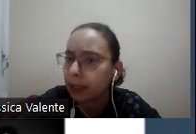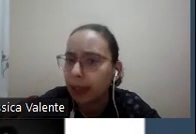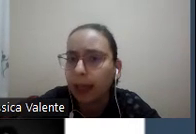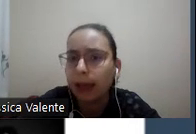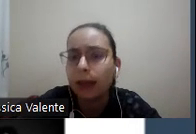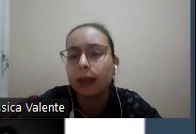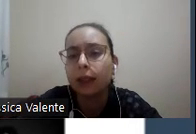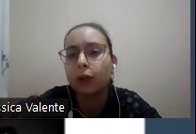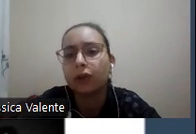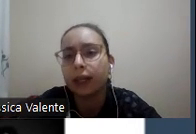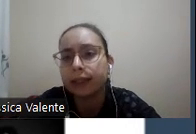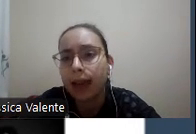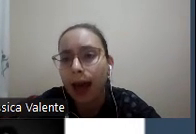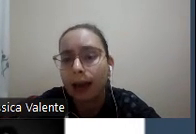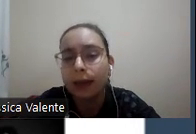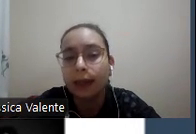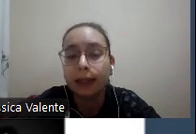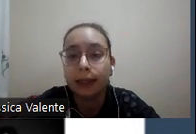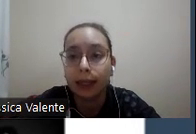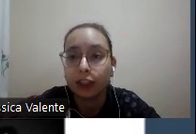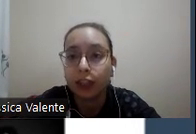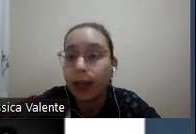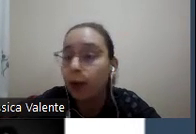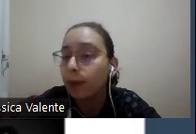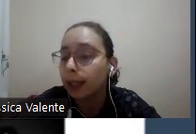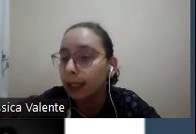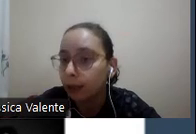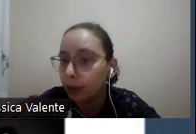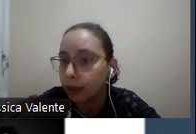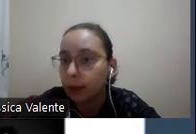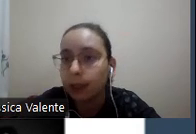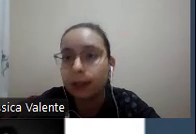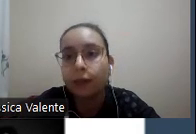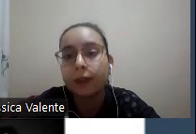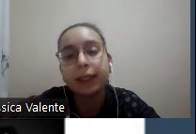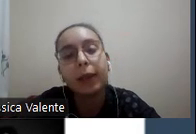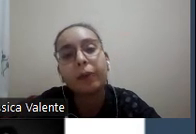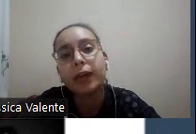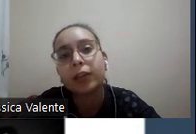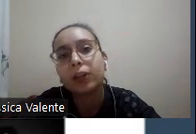em aprender, em conversar, em interagir. É uma língua.